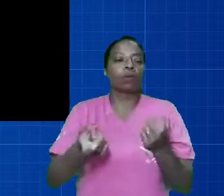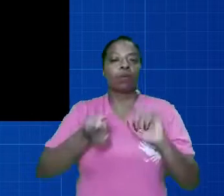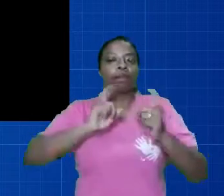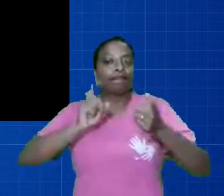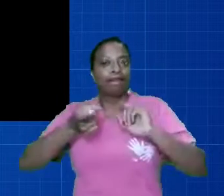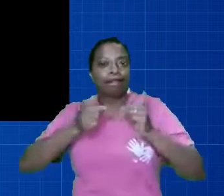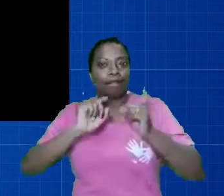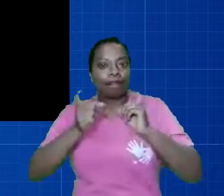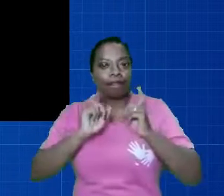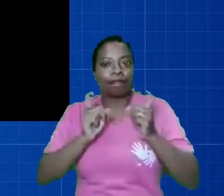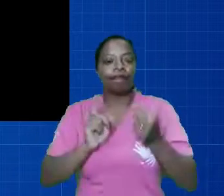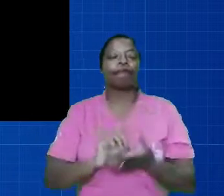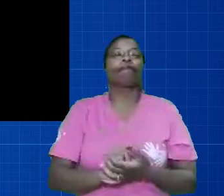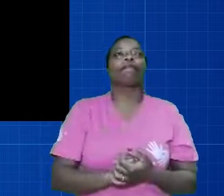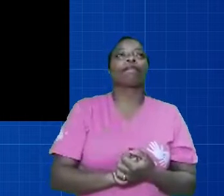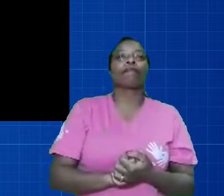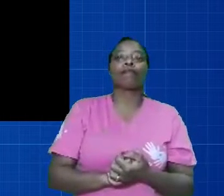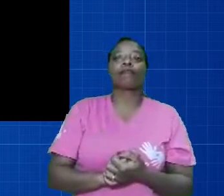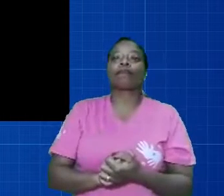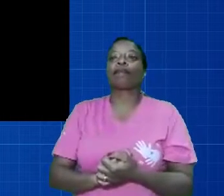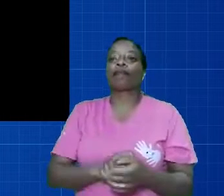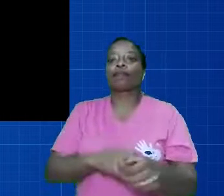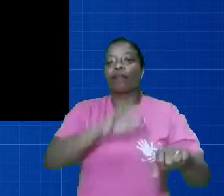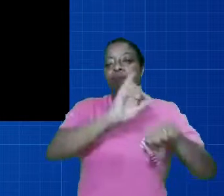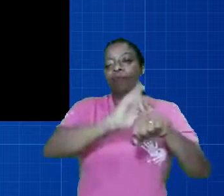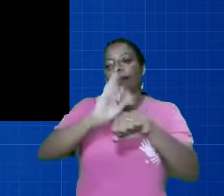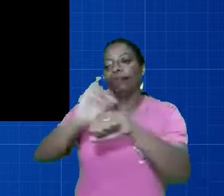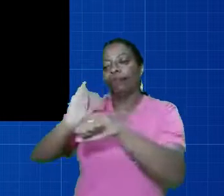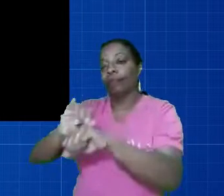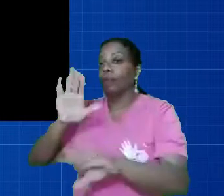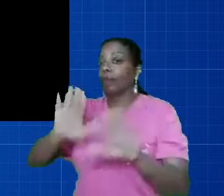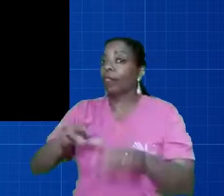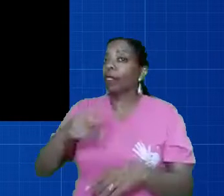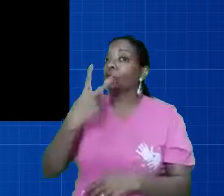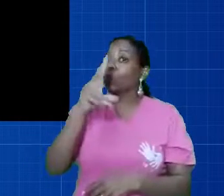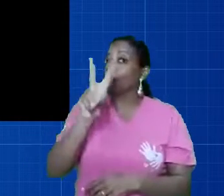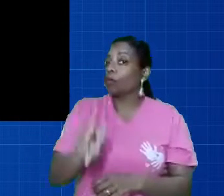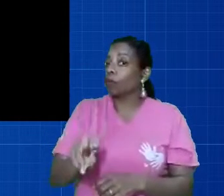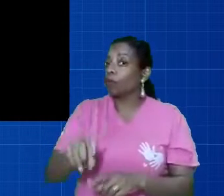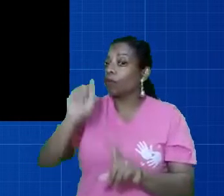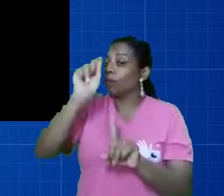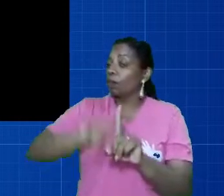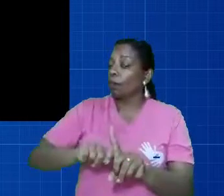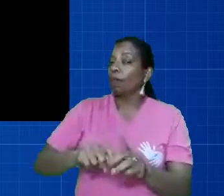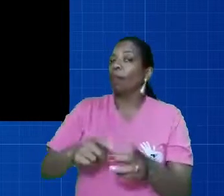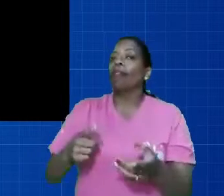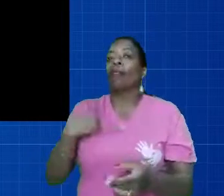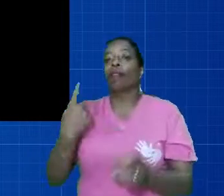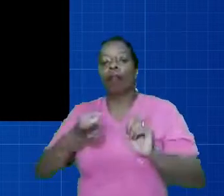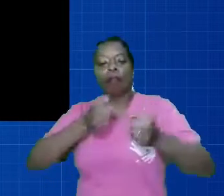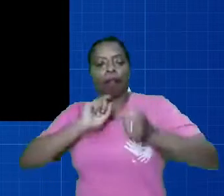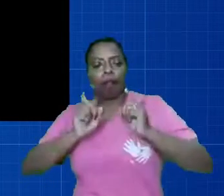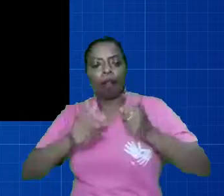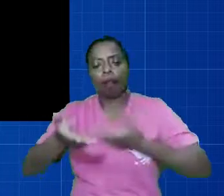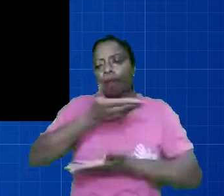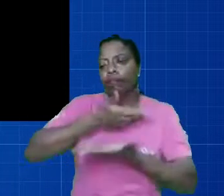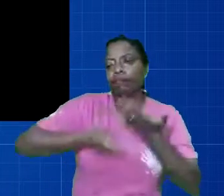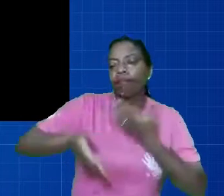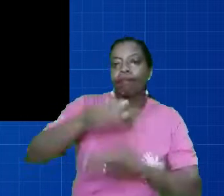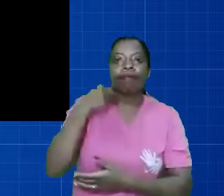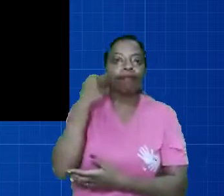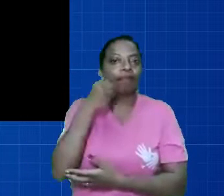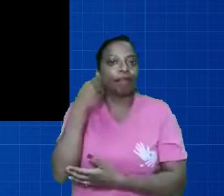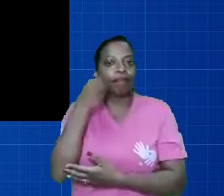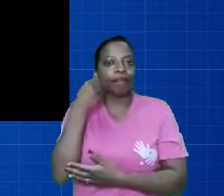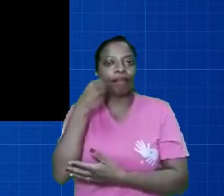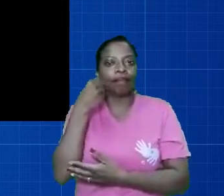polos, às vezes duas vezes por mês, para a gente falar e trocar experiências. Então, nessa